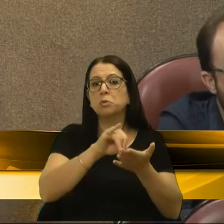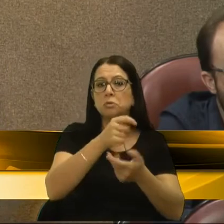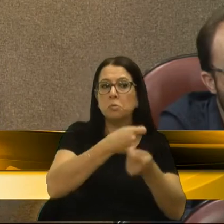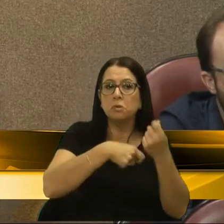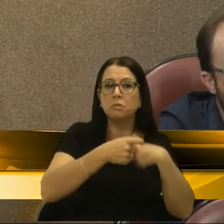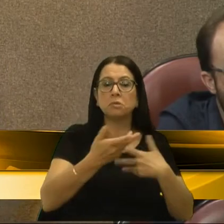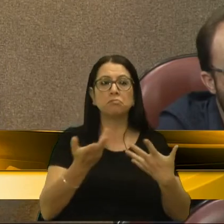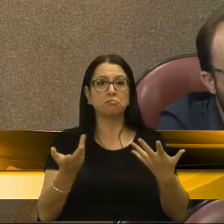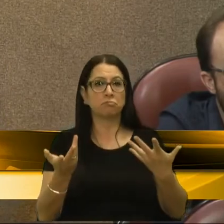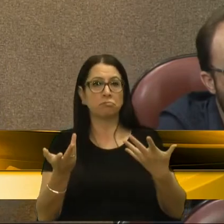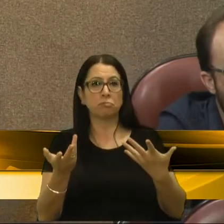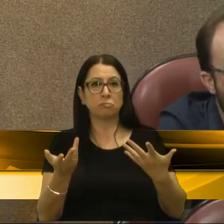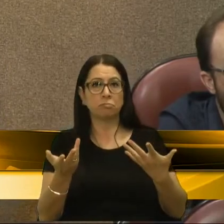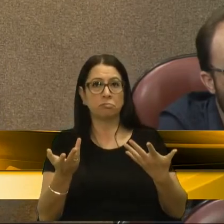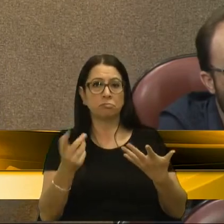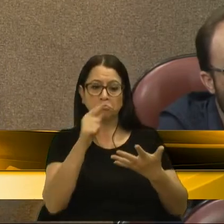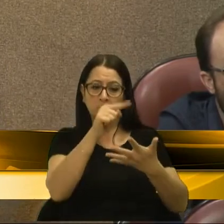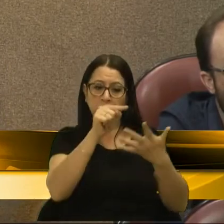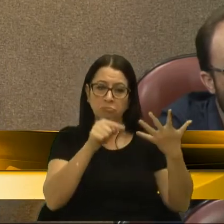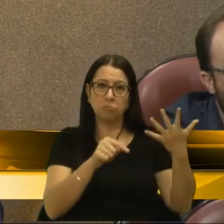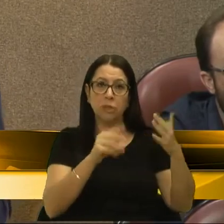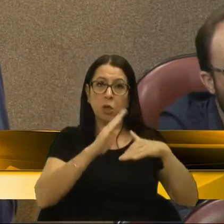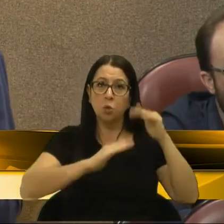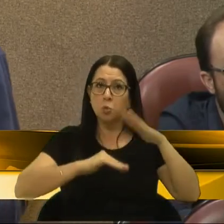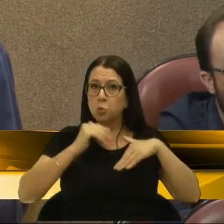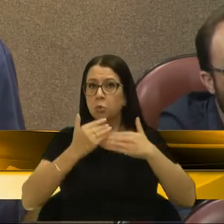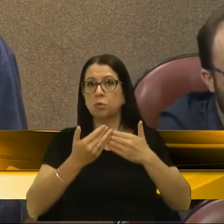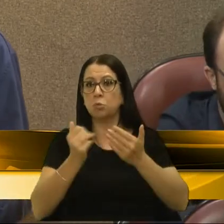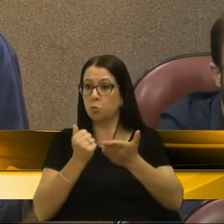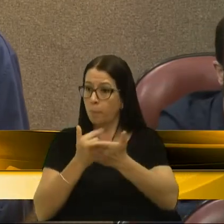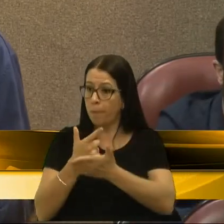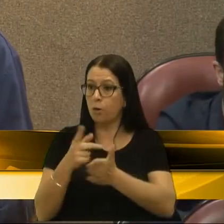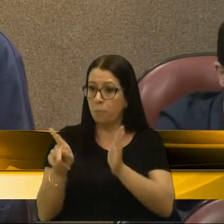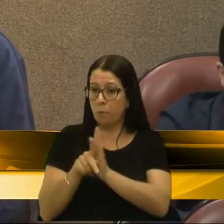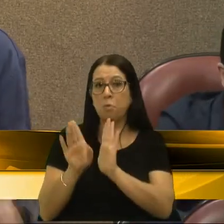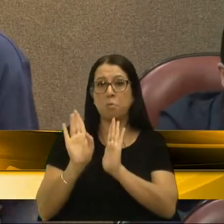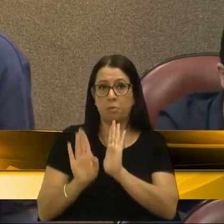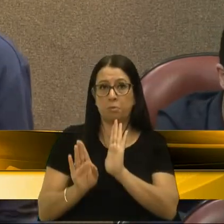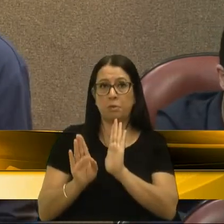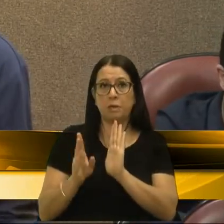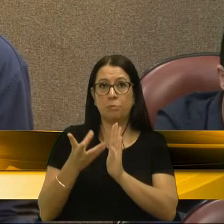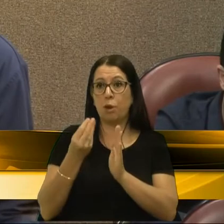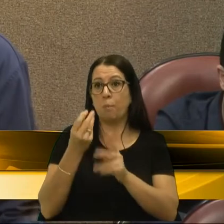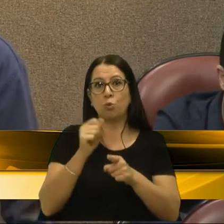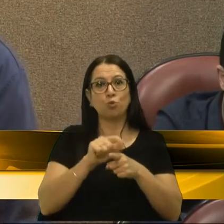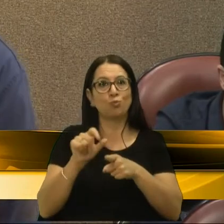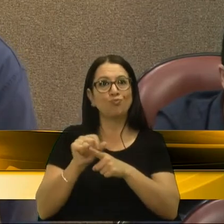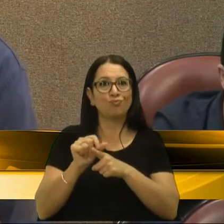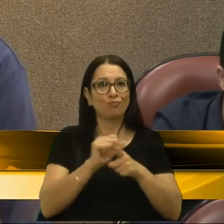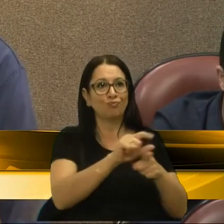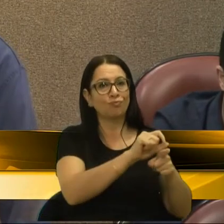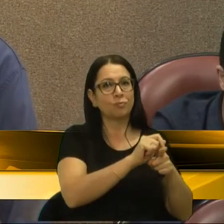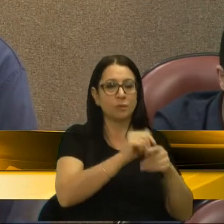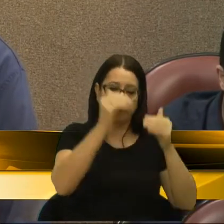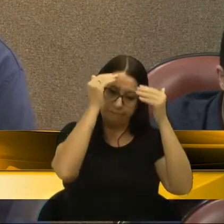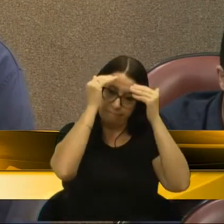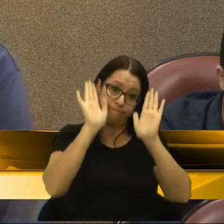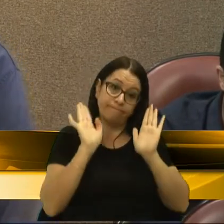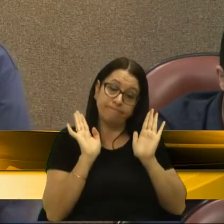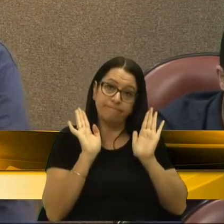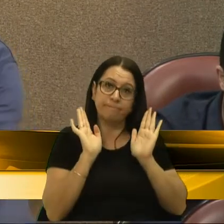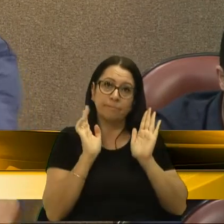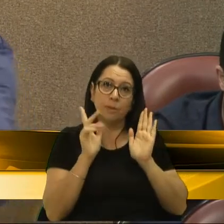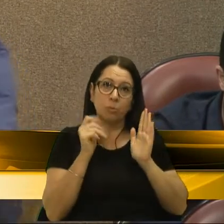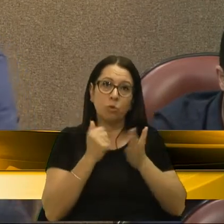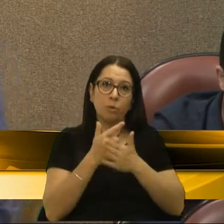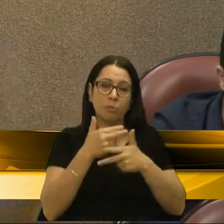administrativo que seja construído ou seja comprado, porque é muito aluguel. Com todo respeito, dá para